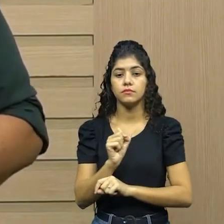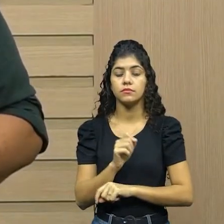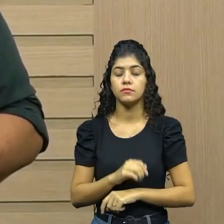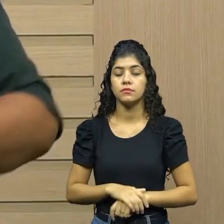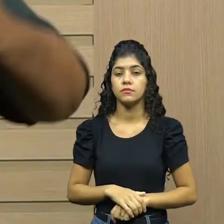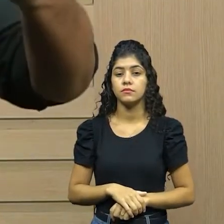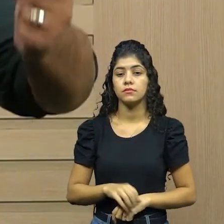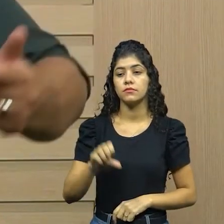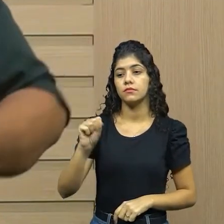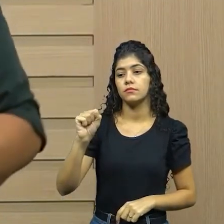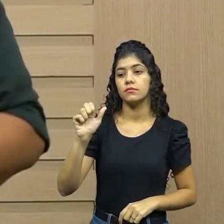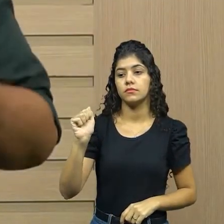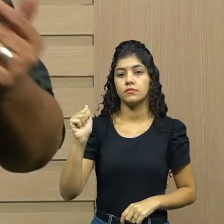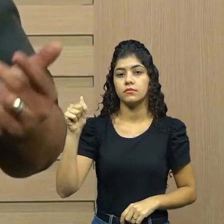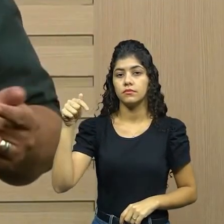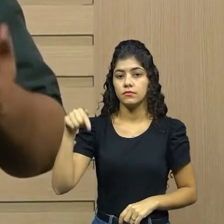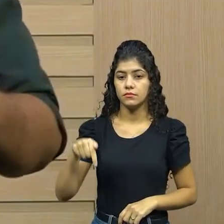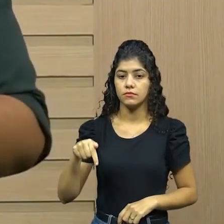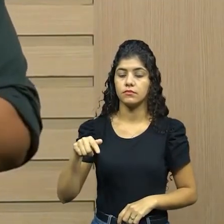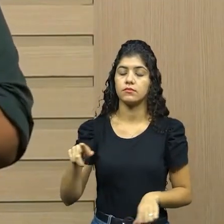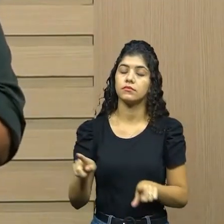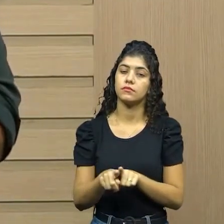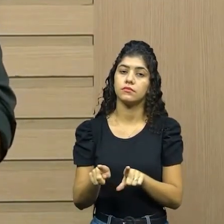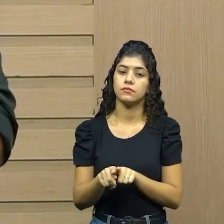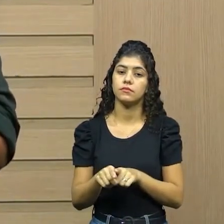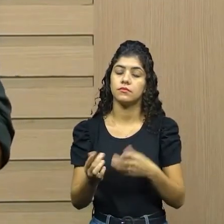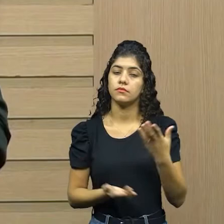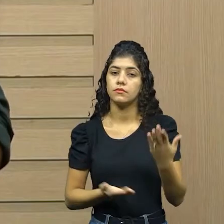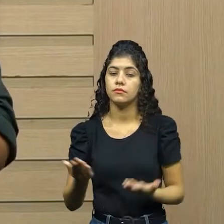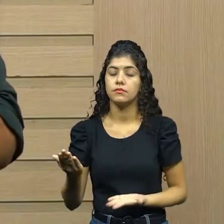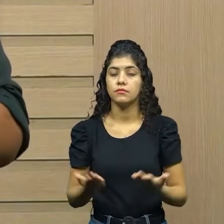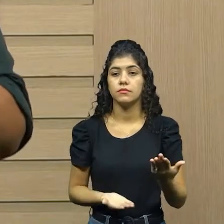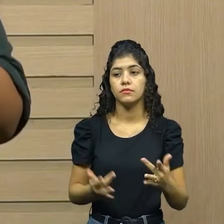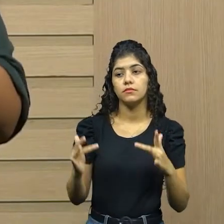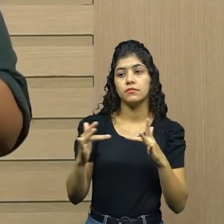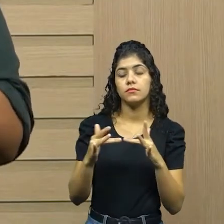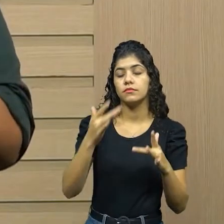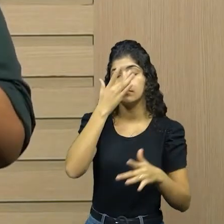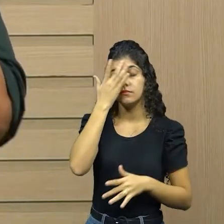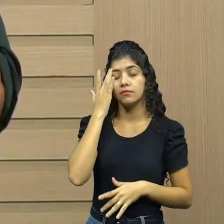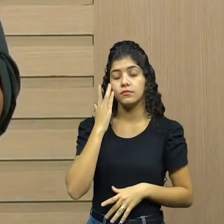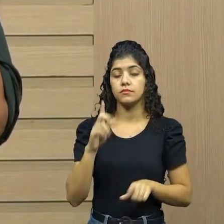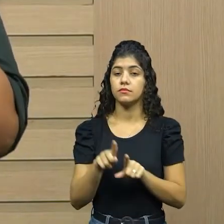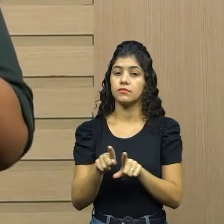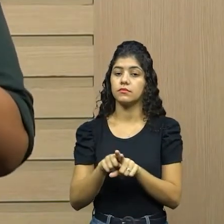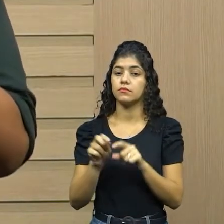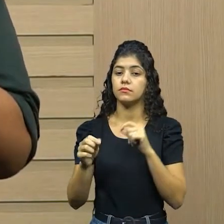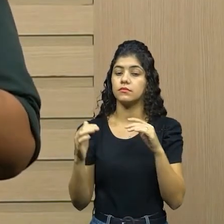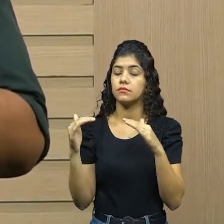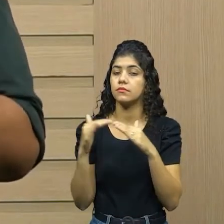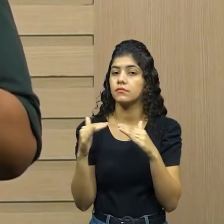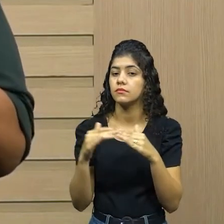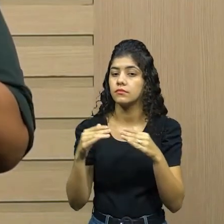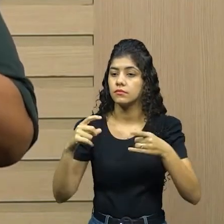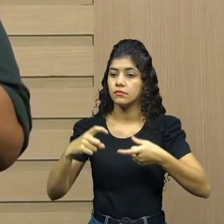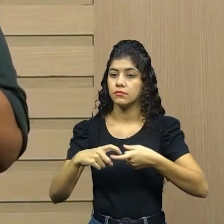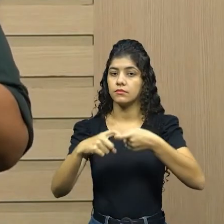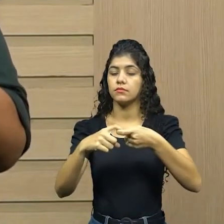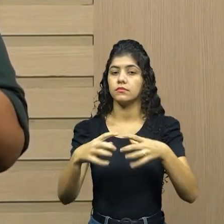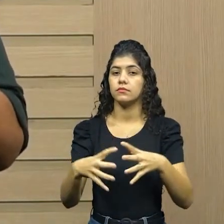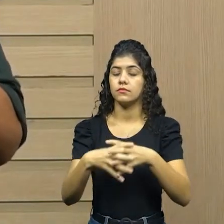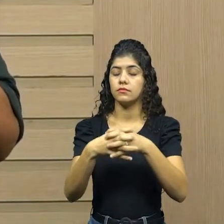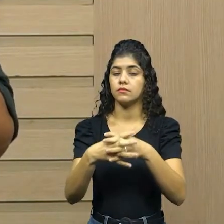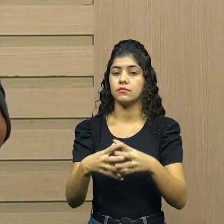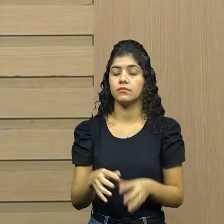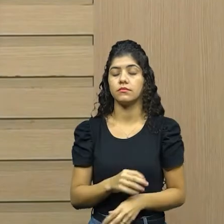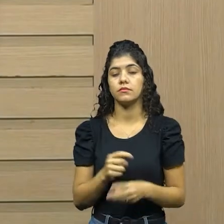o SAC, né, serviço de atendimento ao cliente, que exatamente serve para conectar. Então, todos esses três